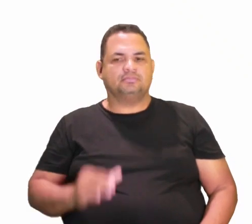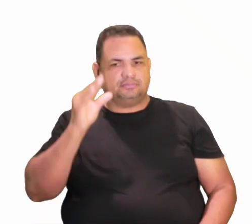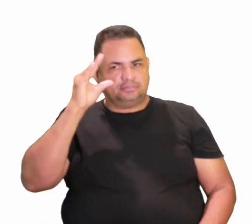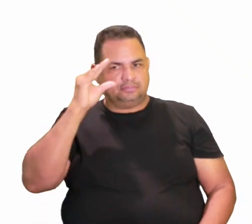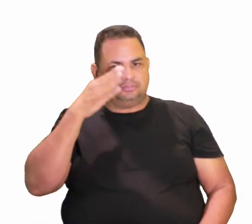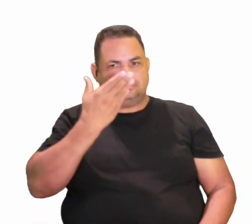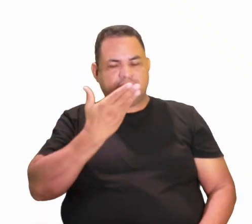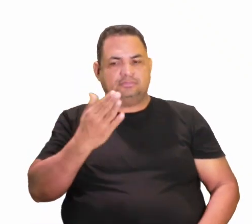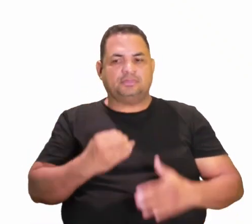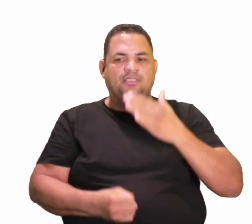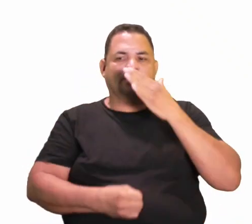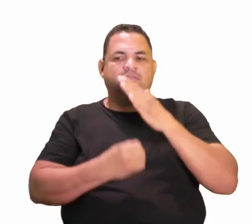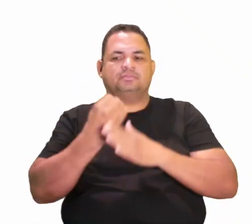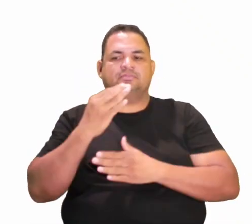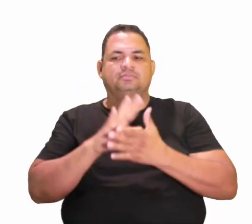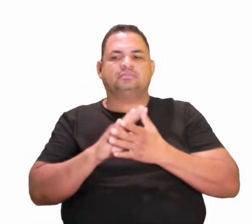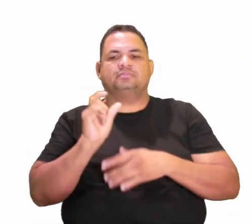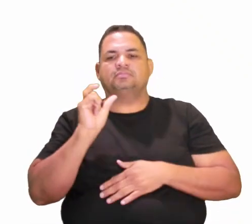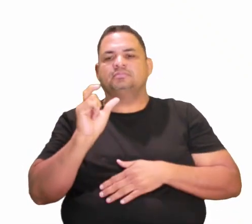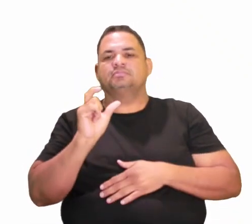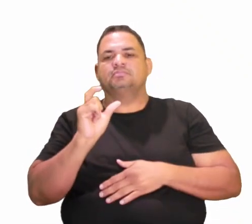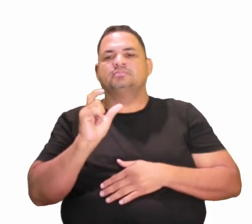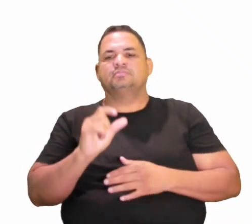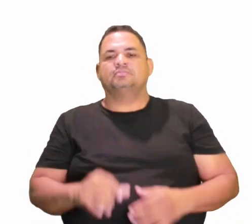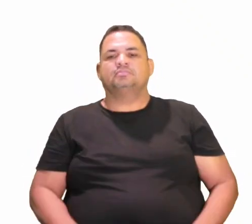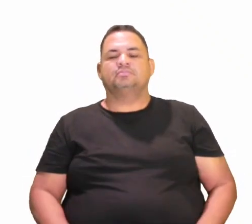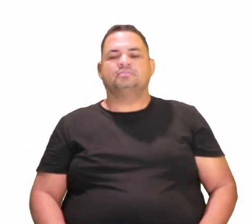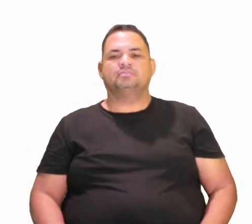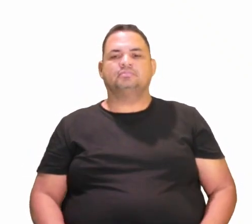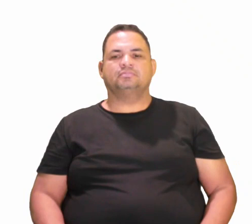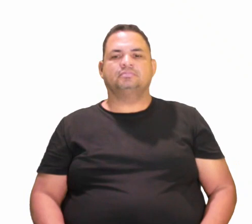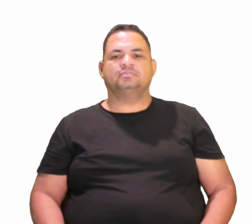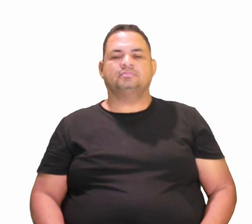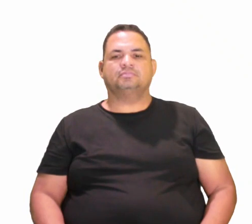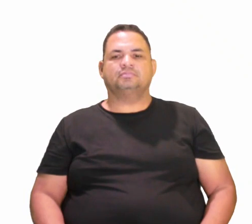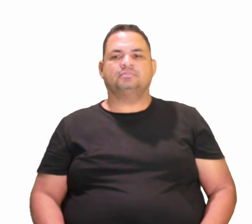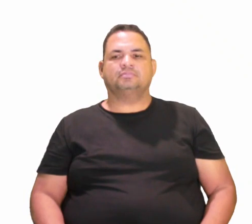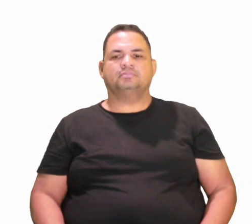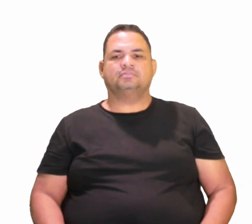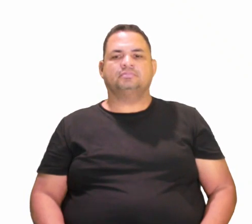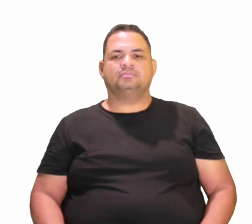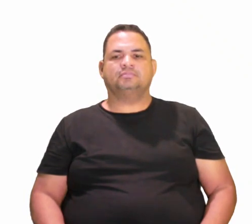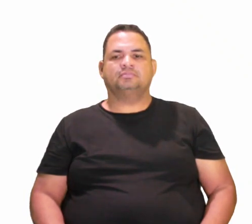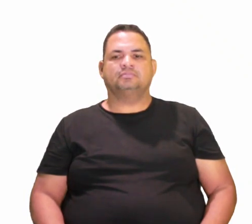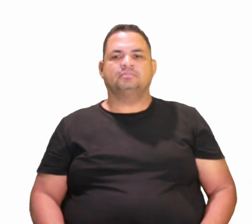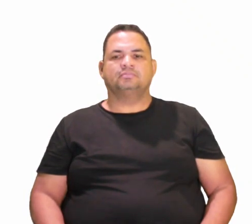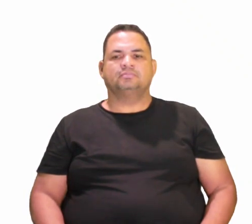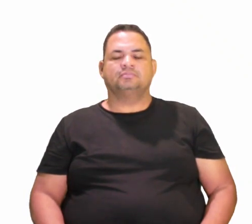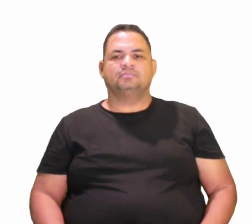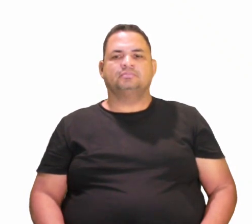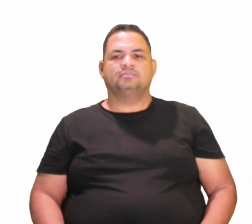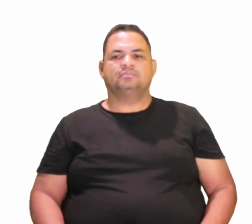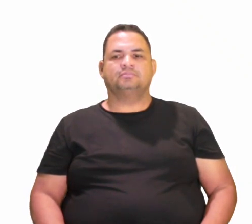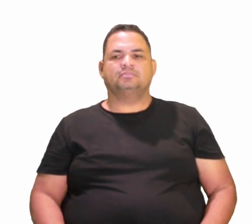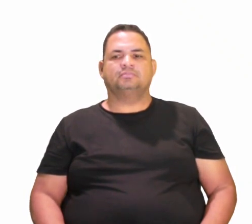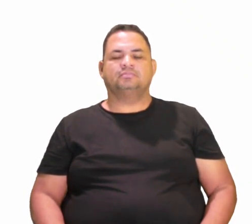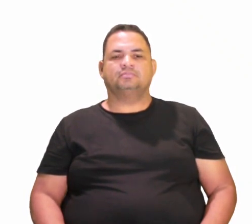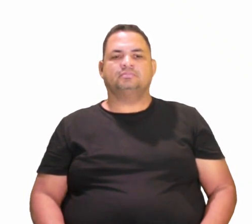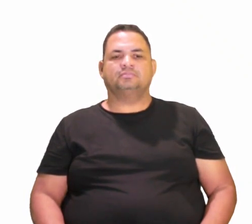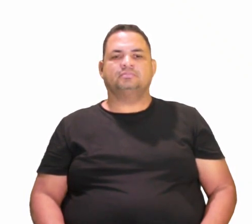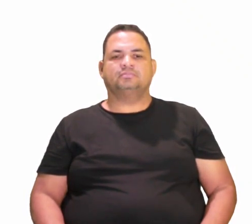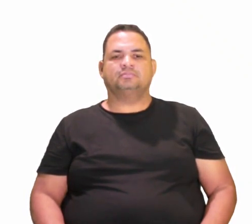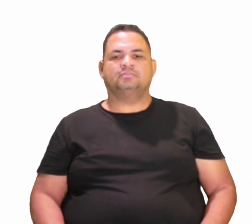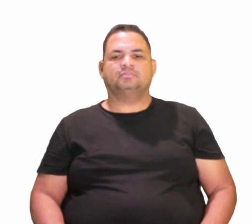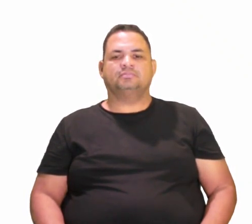palavra Halloween é uma versão abreviada das frases All Hallows Eve ou All Hallows Evening, que é a mesma